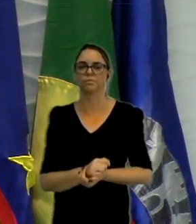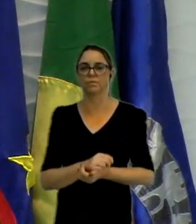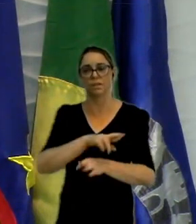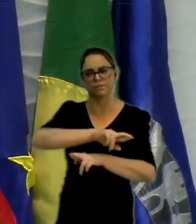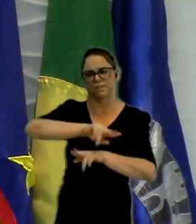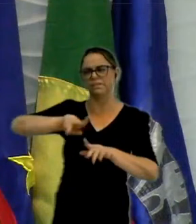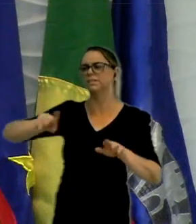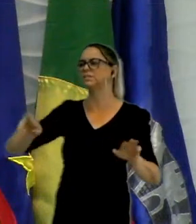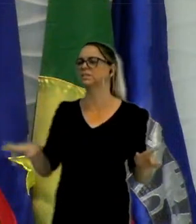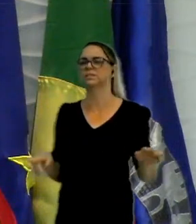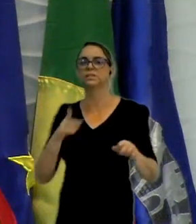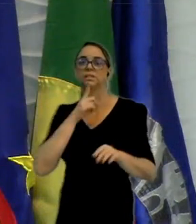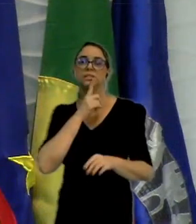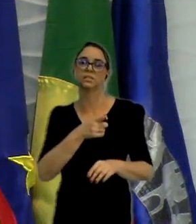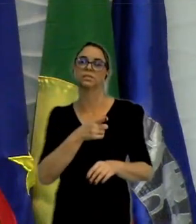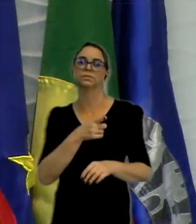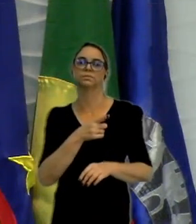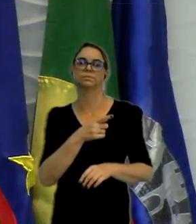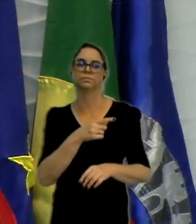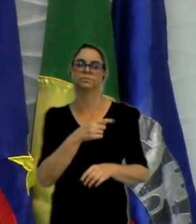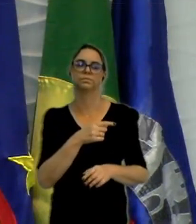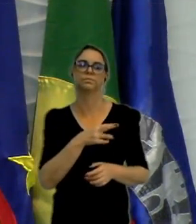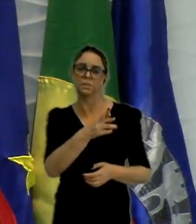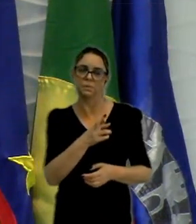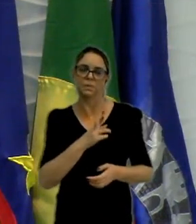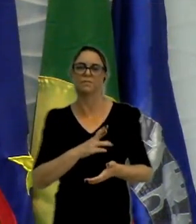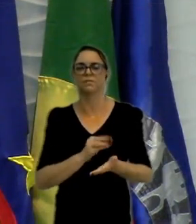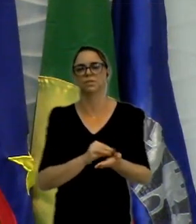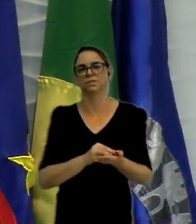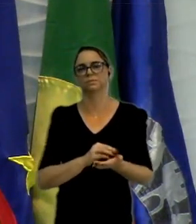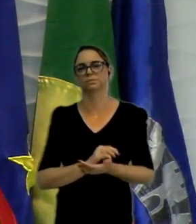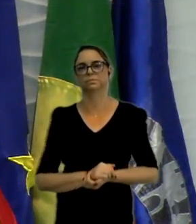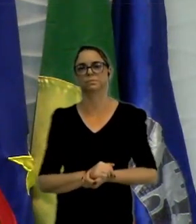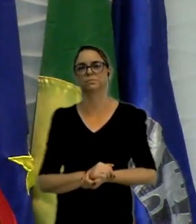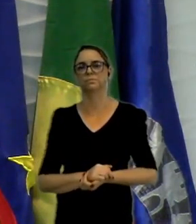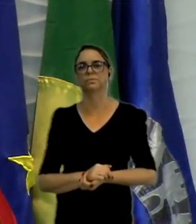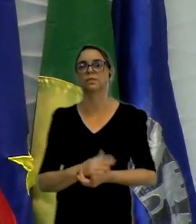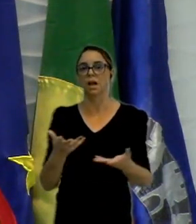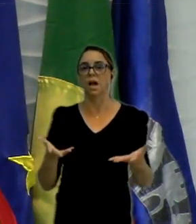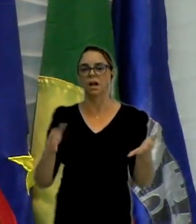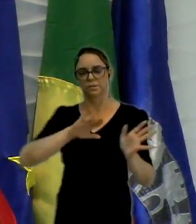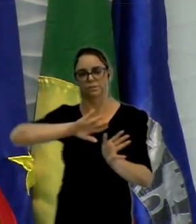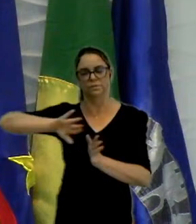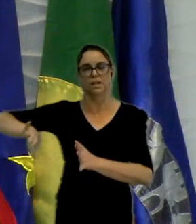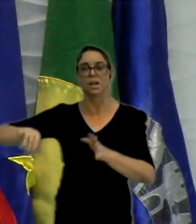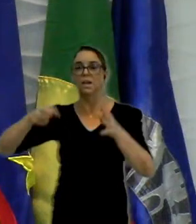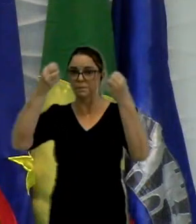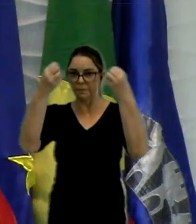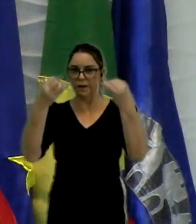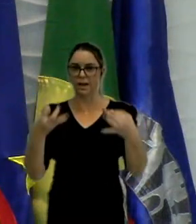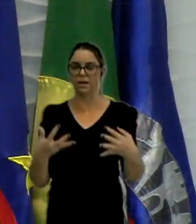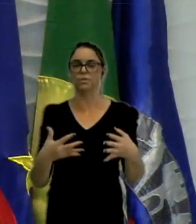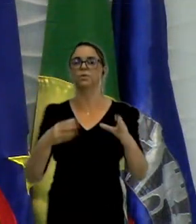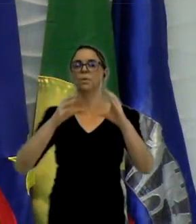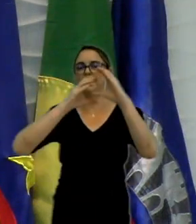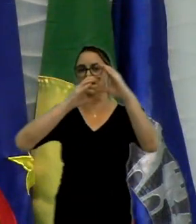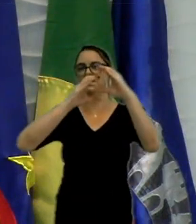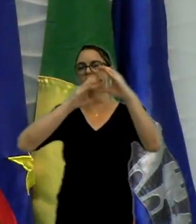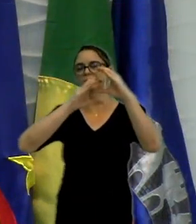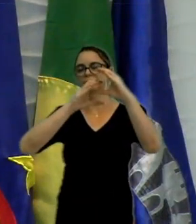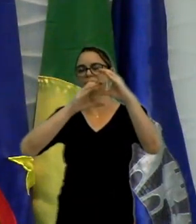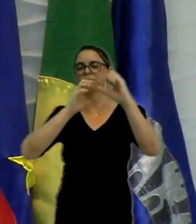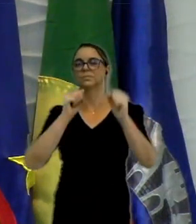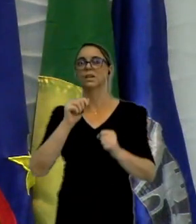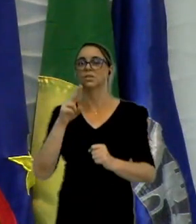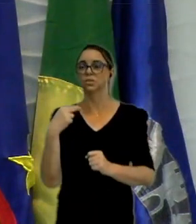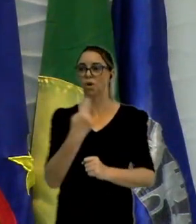outras indicações aqui não foi atendido. Falando da Compesa, a gente vê aqui um problema a